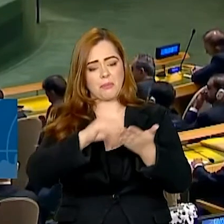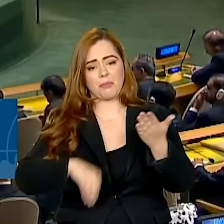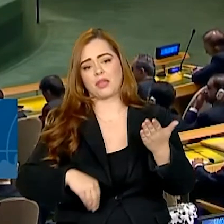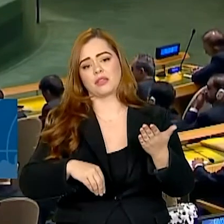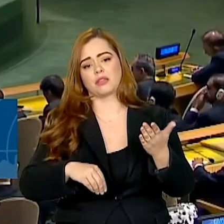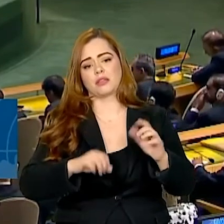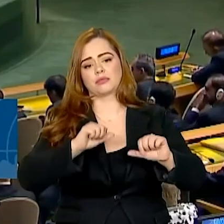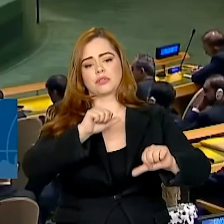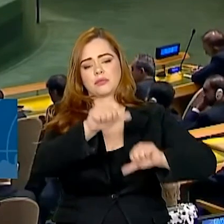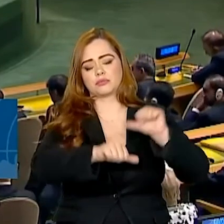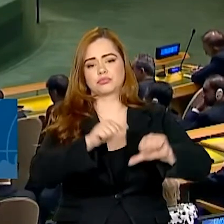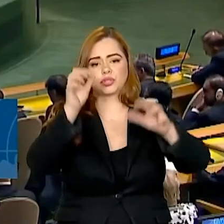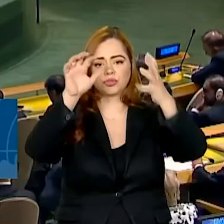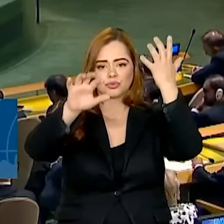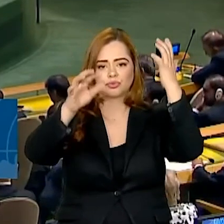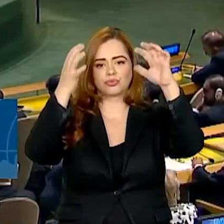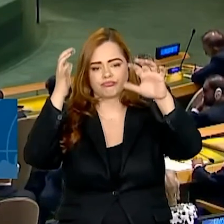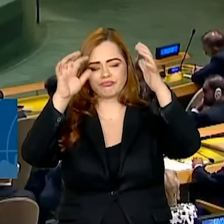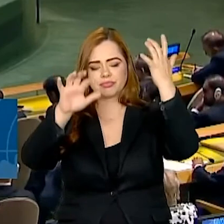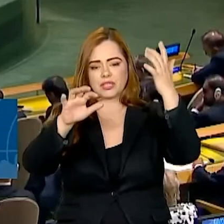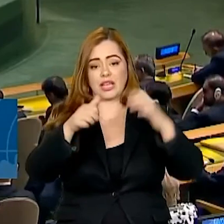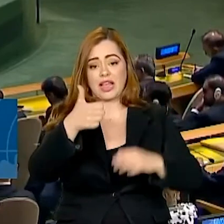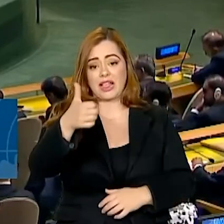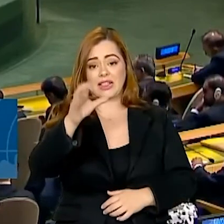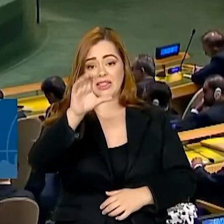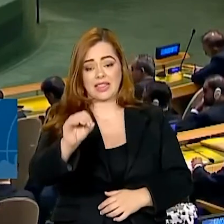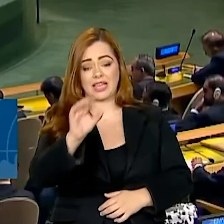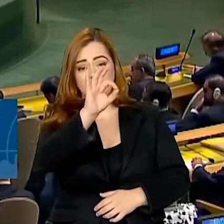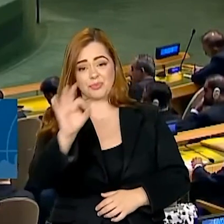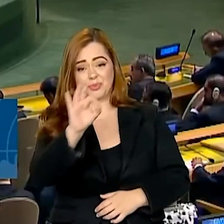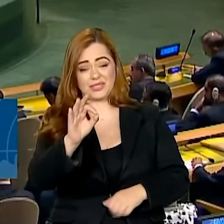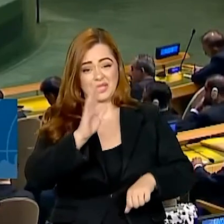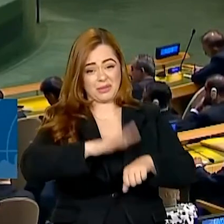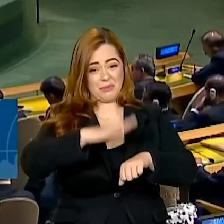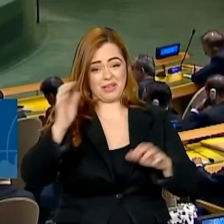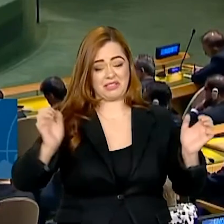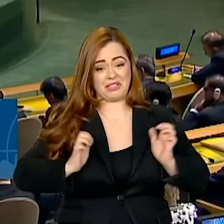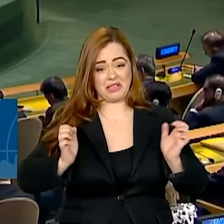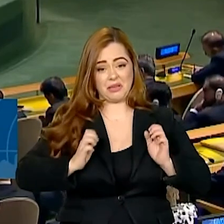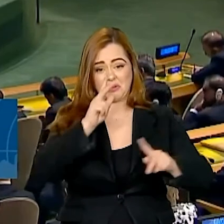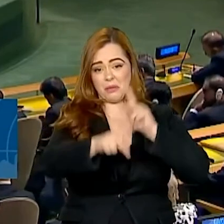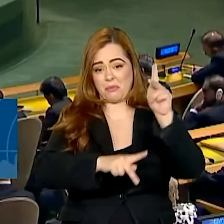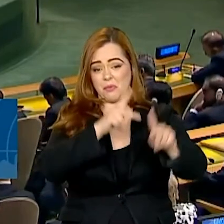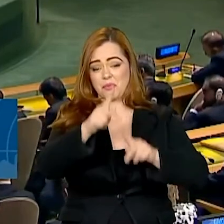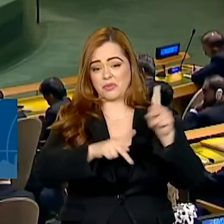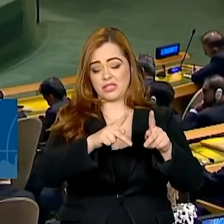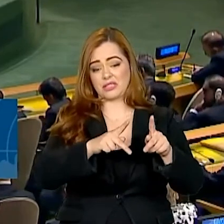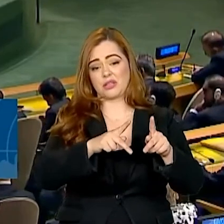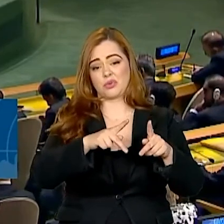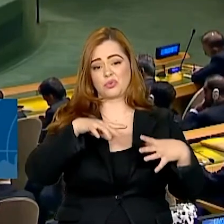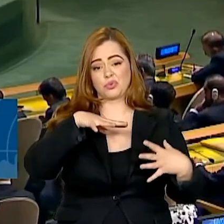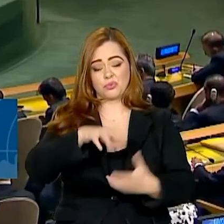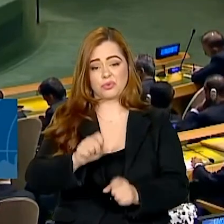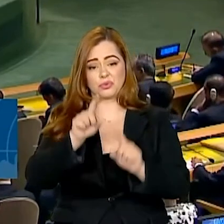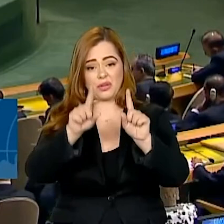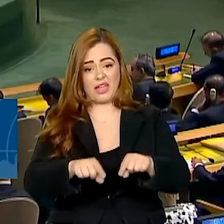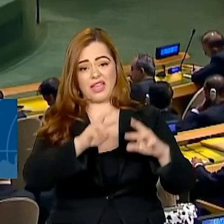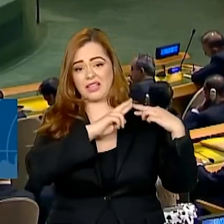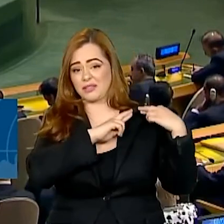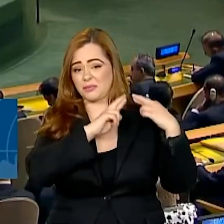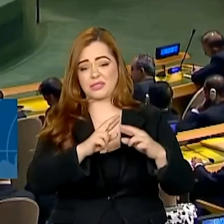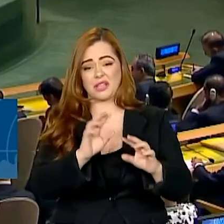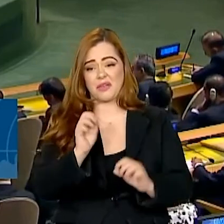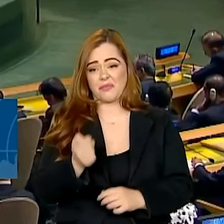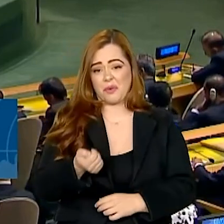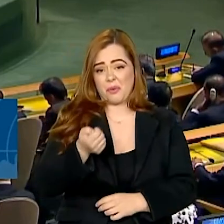pela mudança do clima. Os 10% mais ricos da população mundial são responsáveis por quase a metade